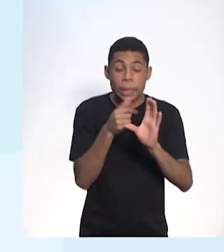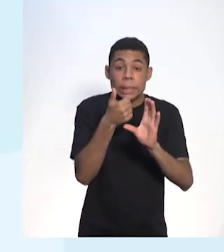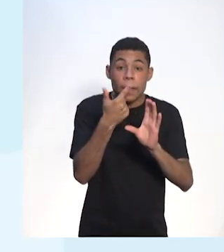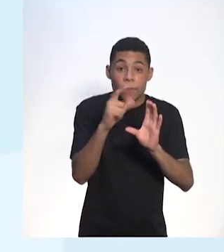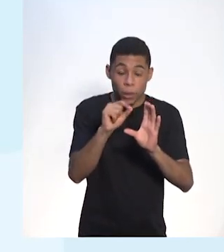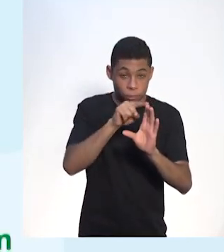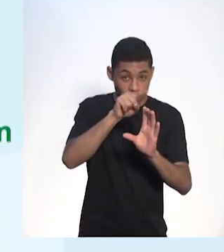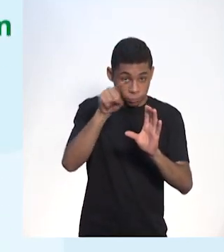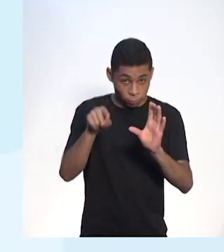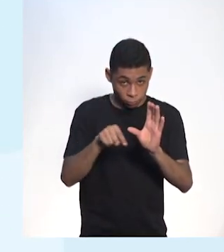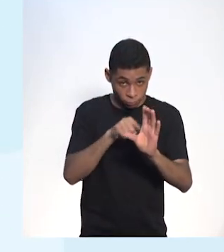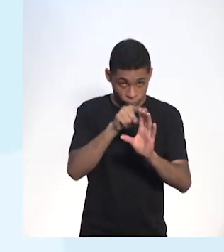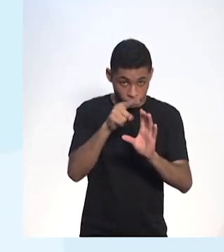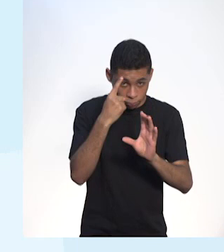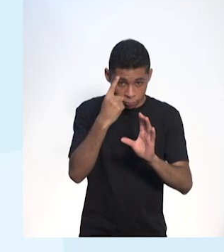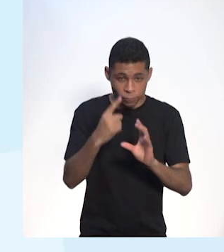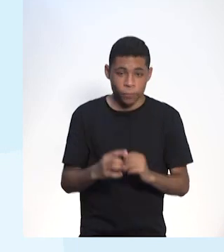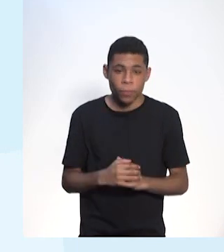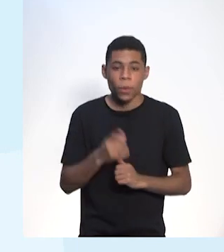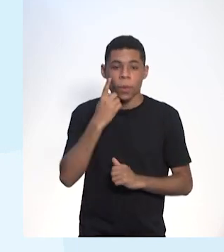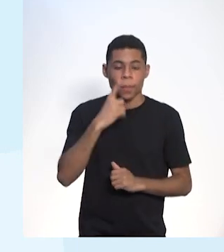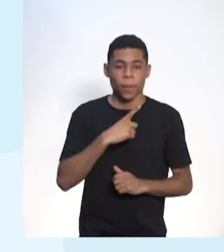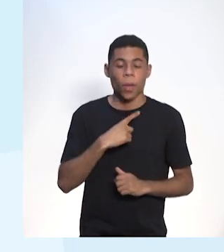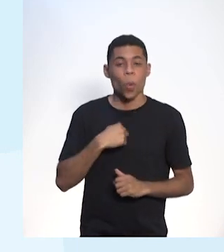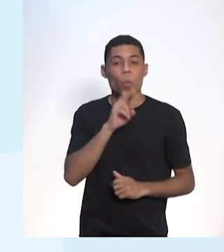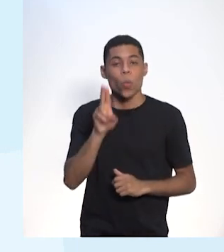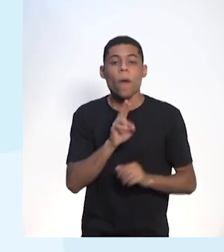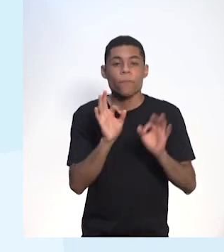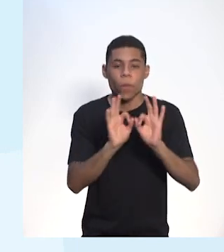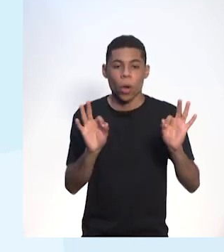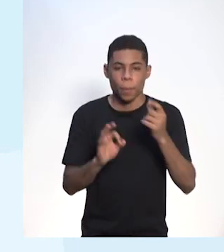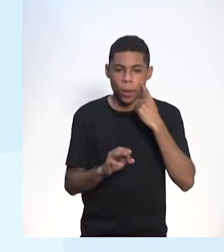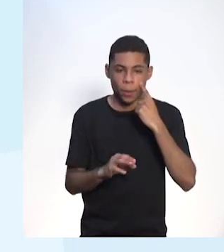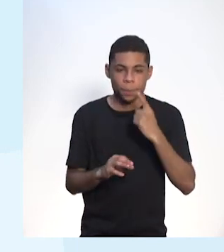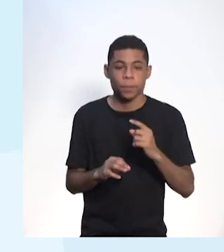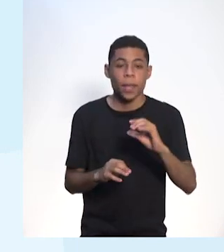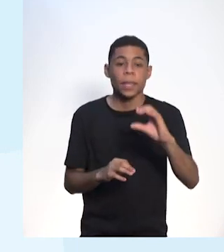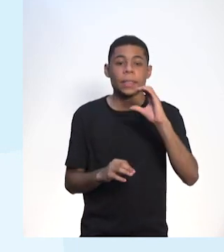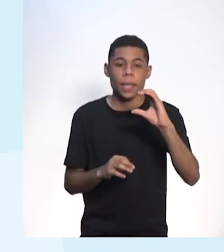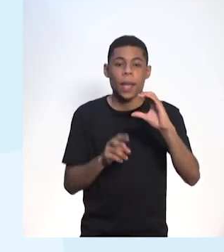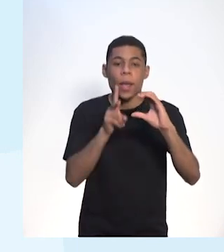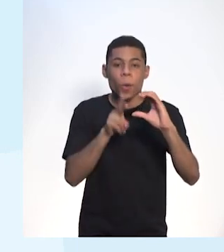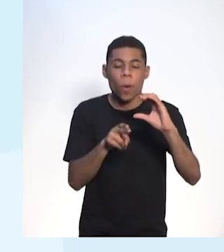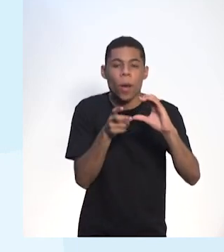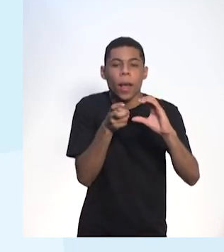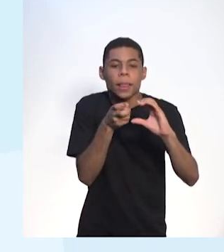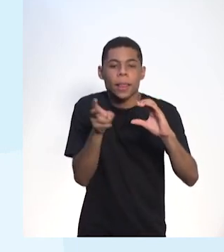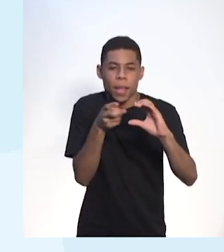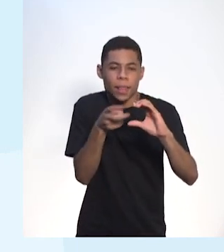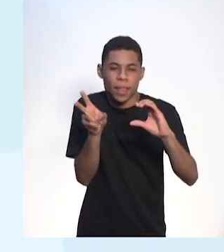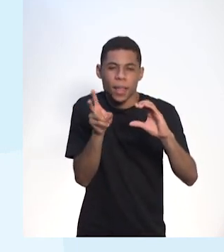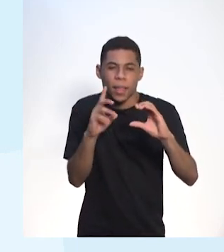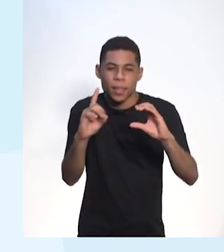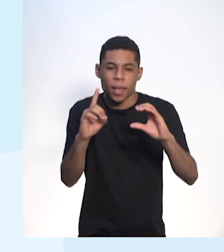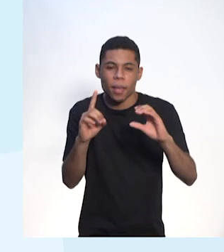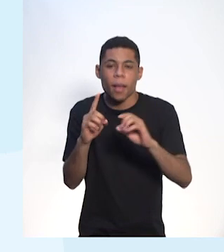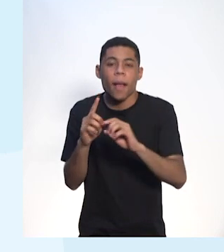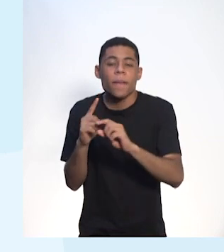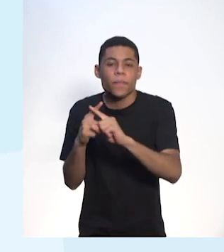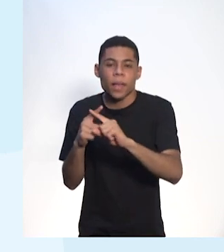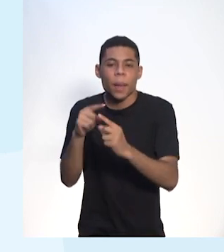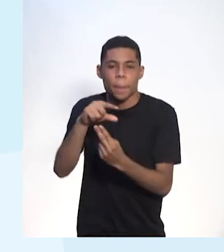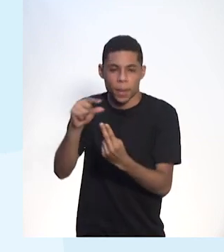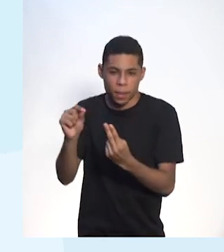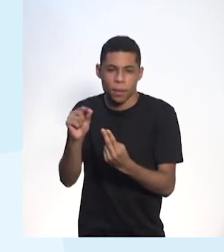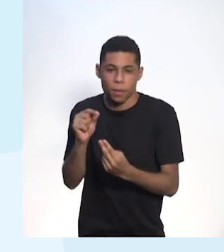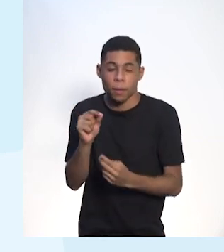120. Para esse caso aí, Alessandro, ó, eu utilizei o C igual a D vezes π, ou π vezes D, né? Tanto faz